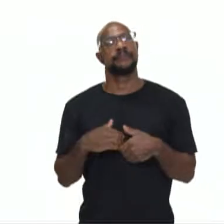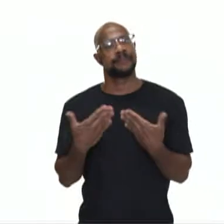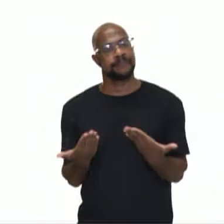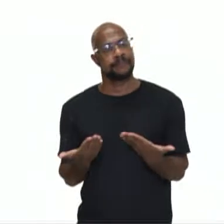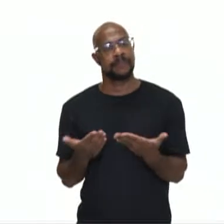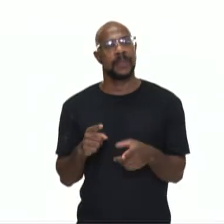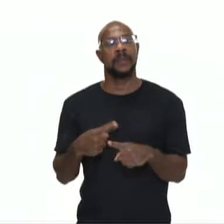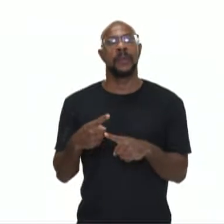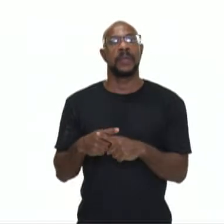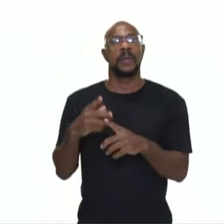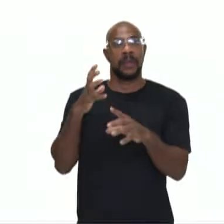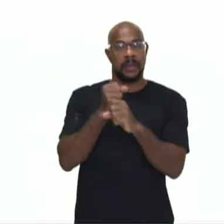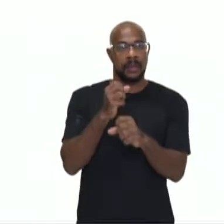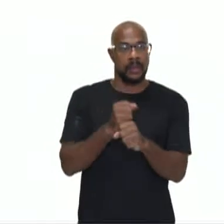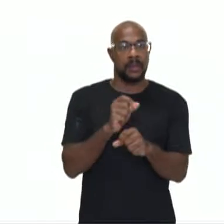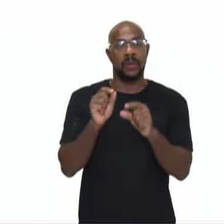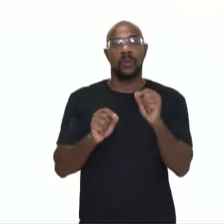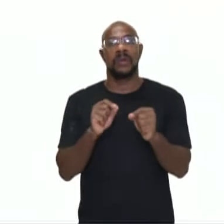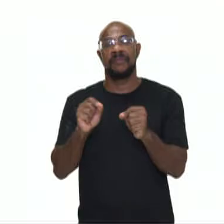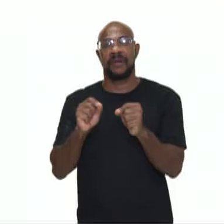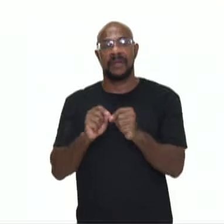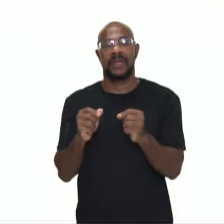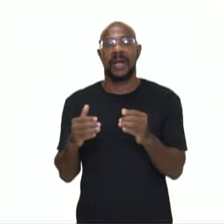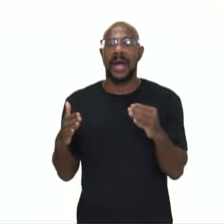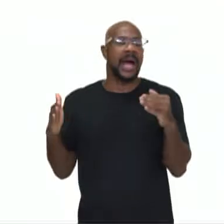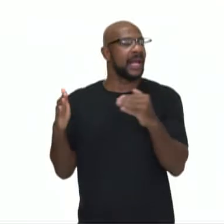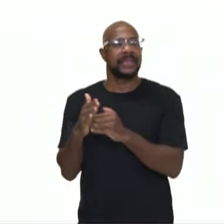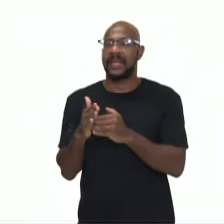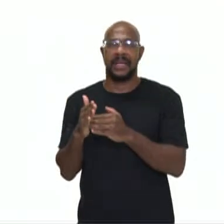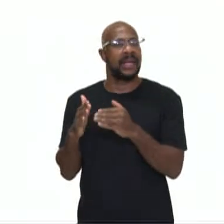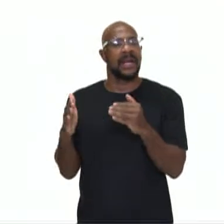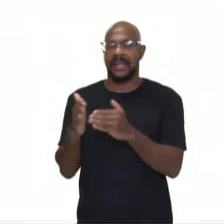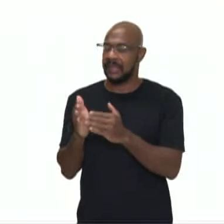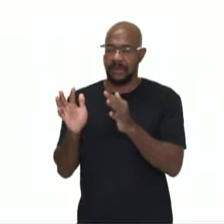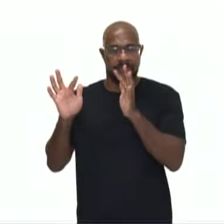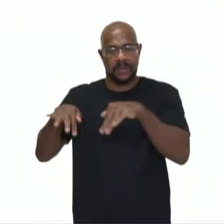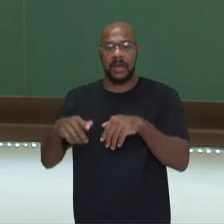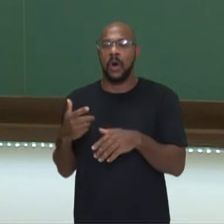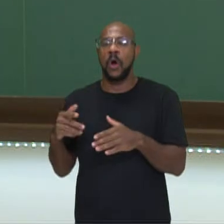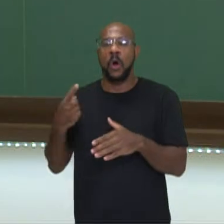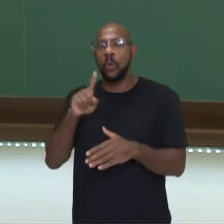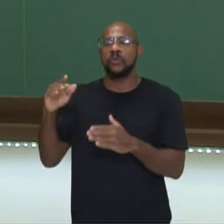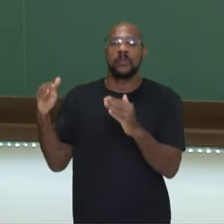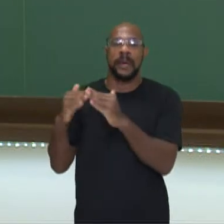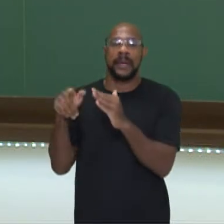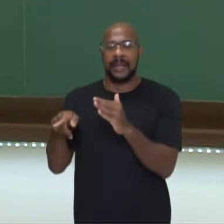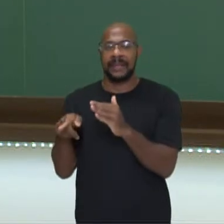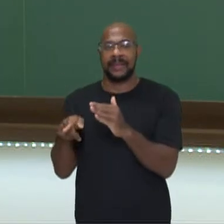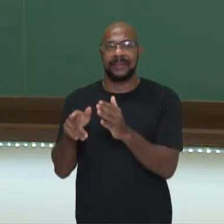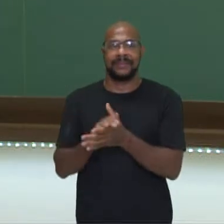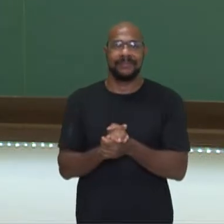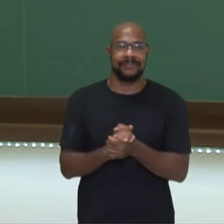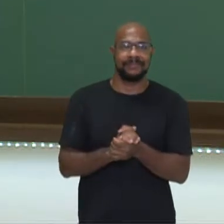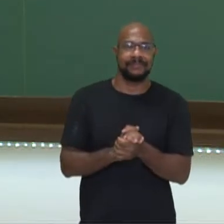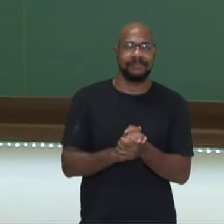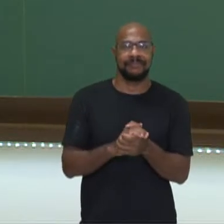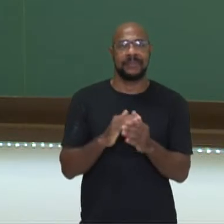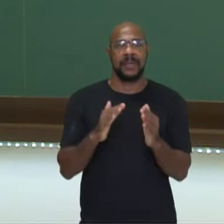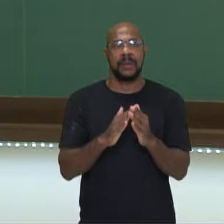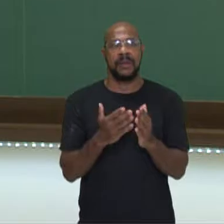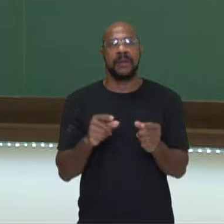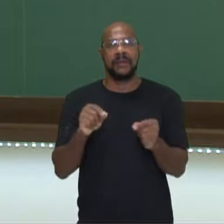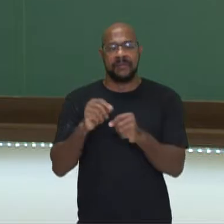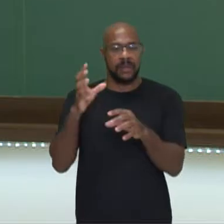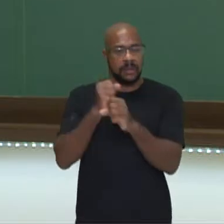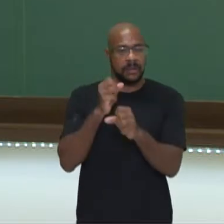a operação é realizada até a última casa do decimal exato. Então, digamos que o teu decimal vai até o centésimo. Então, você faz a